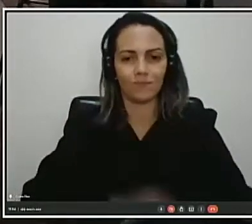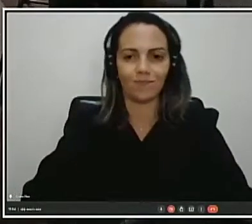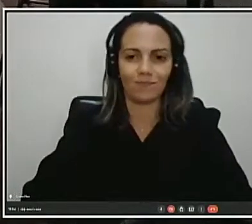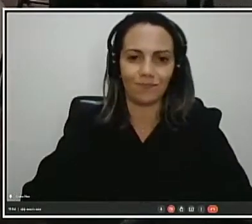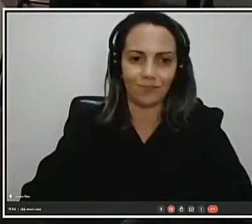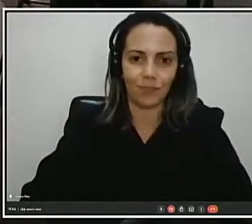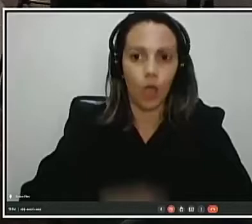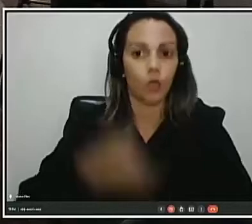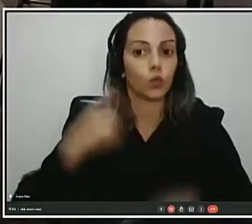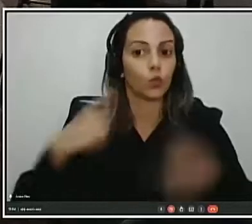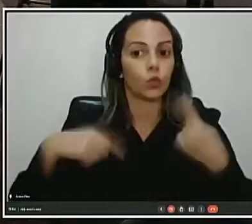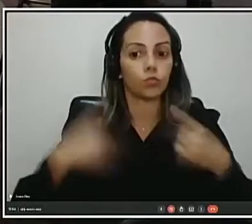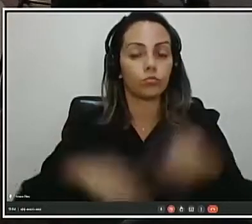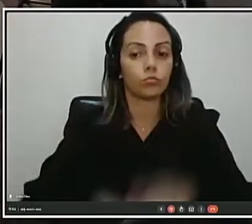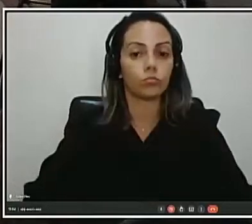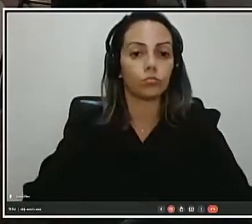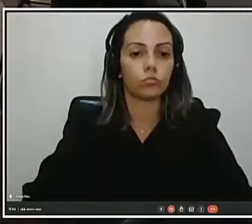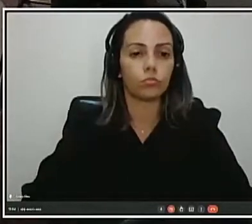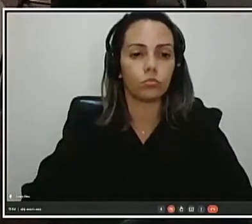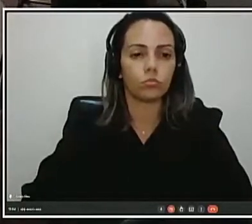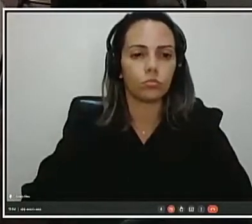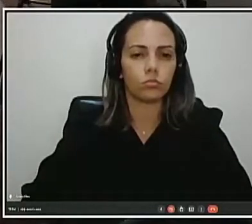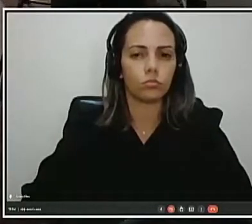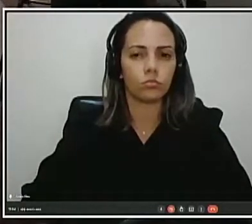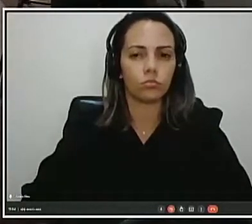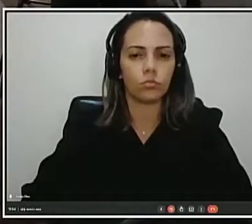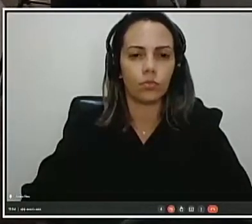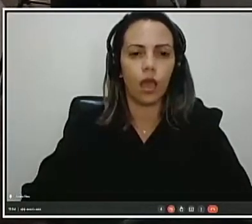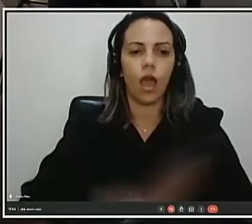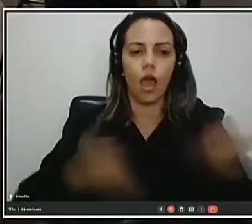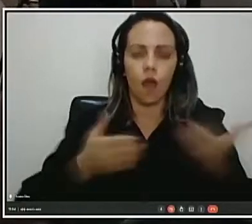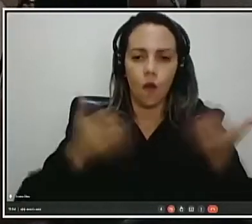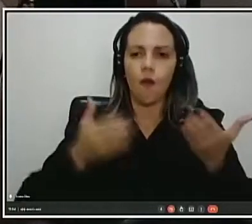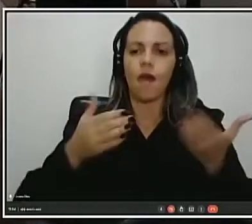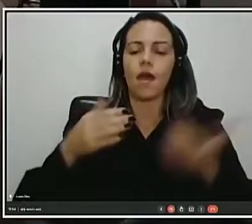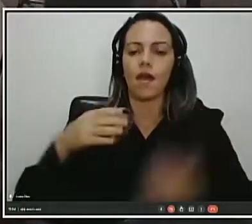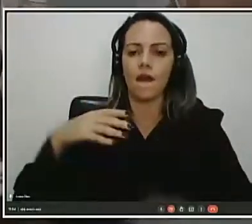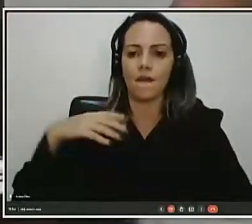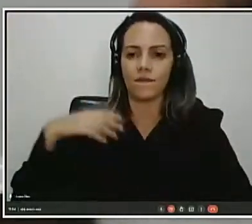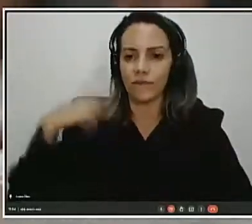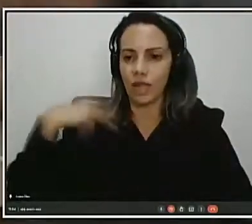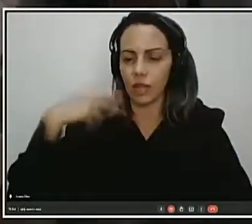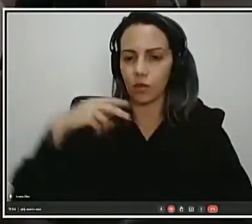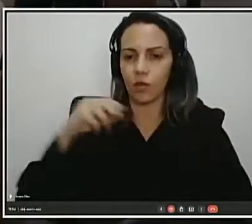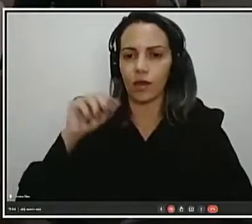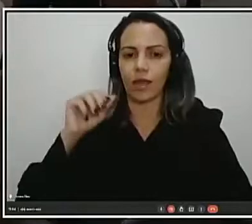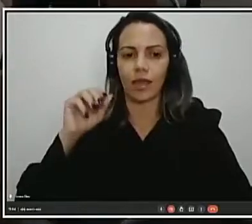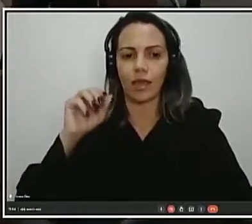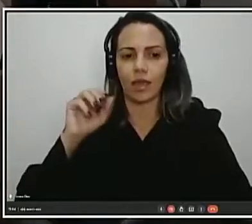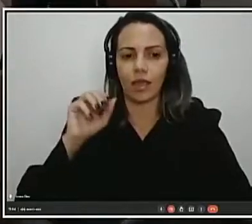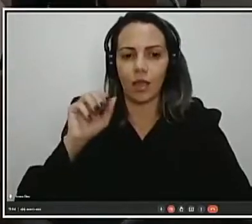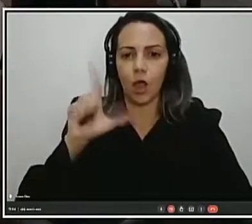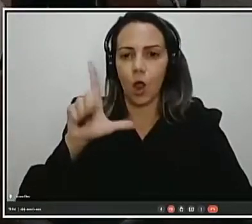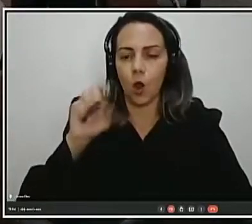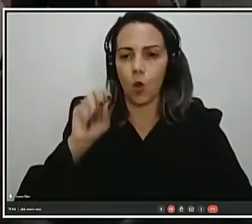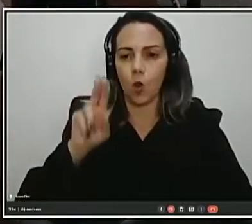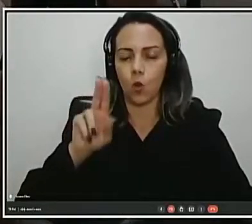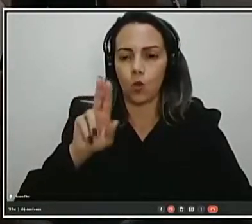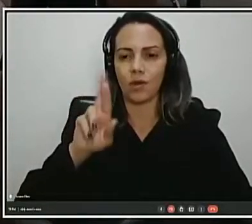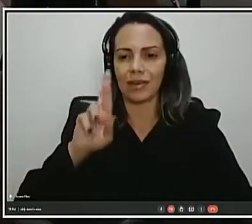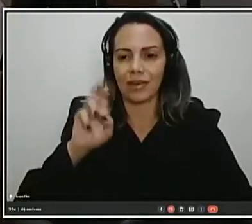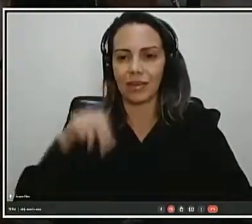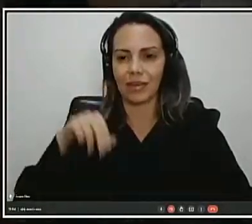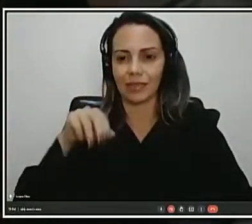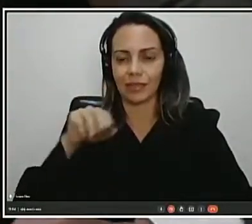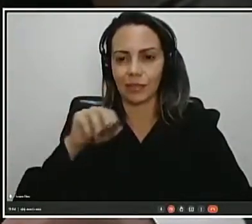Em discussão, com a palavra, vereador Emerson Lourenço. Nobre vereadora, isso aqui vai